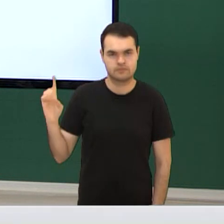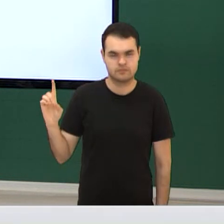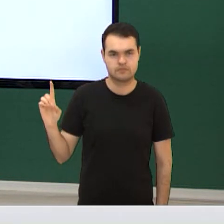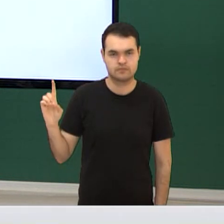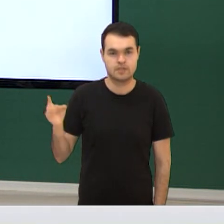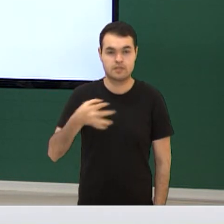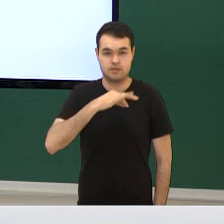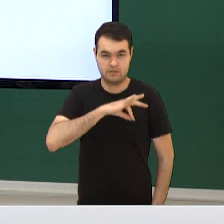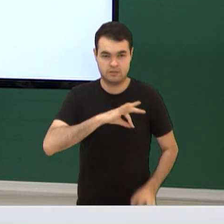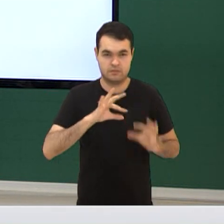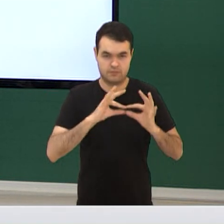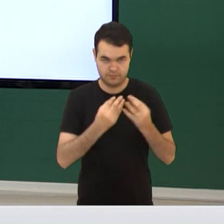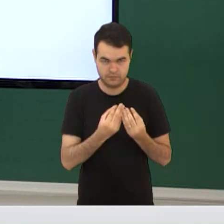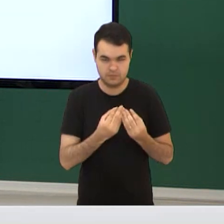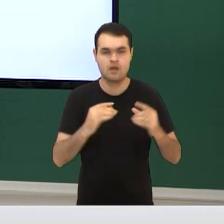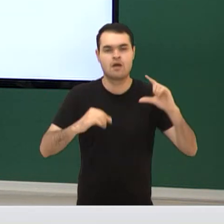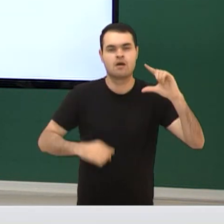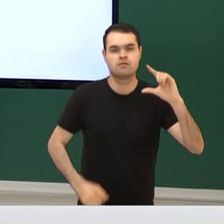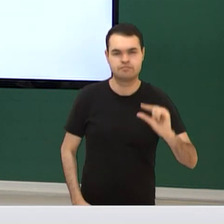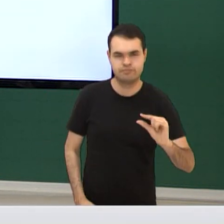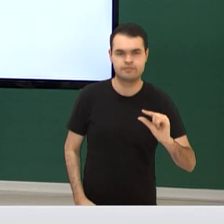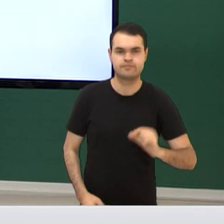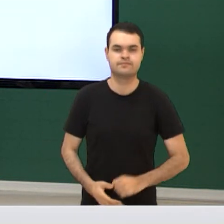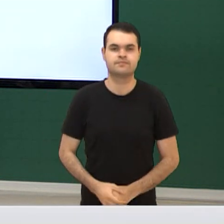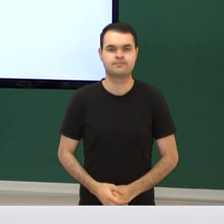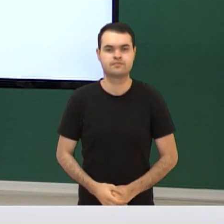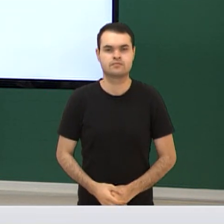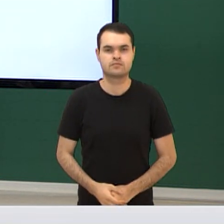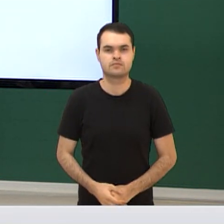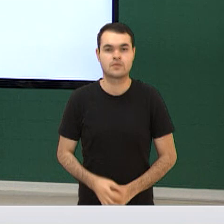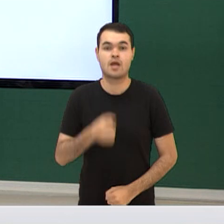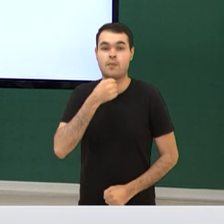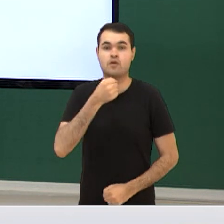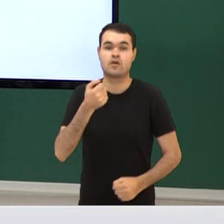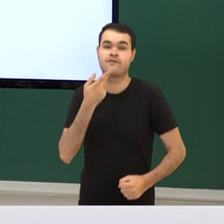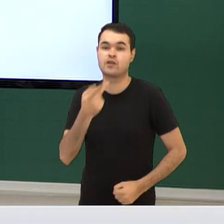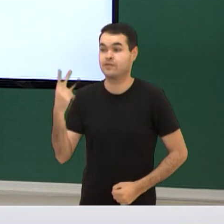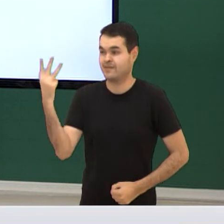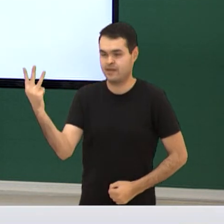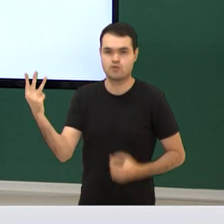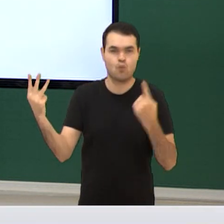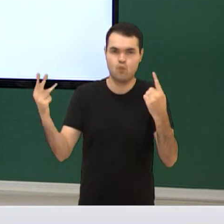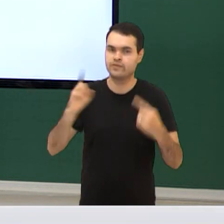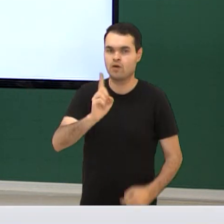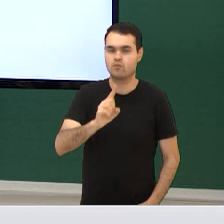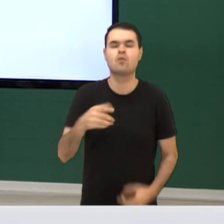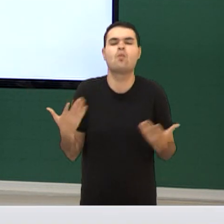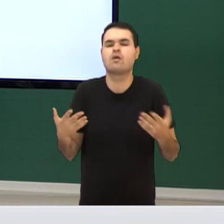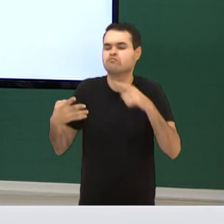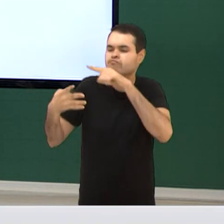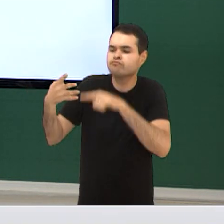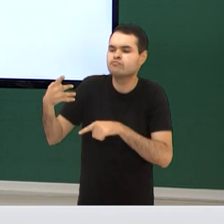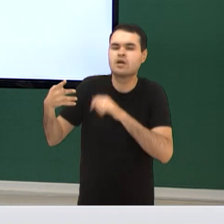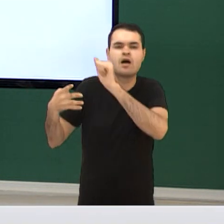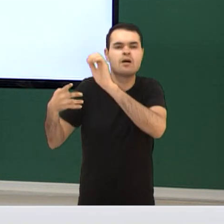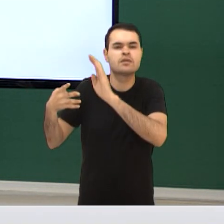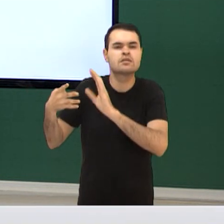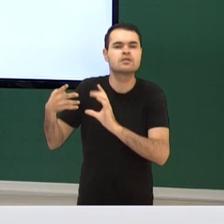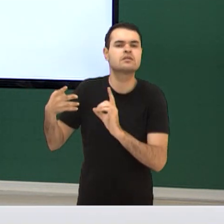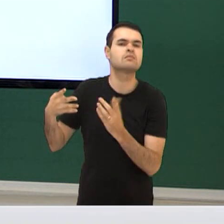animais todas as opções, exceto, significa que é menos uma, tá bom? Todas estão